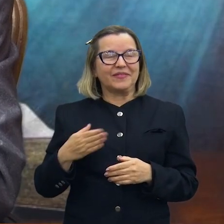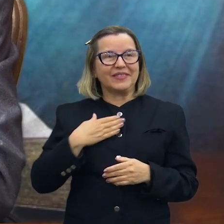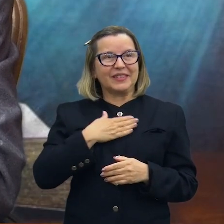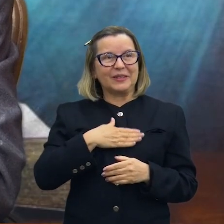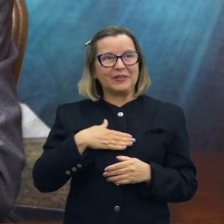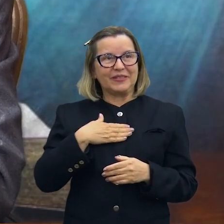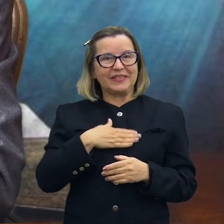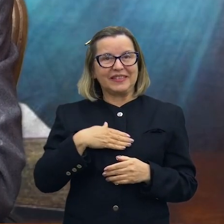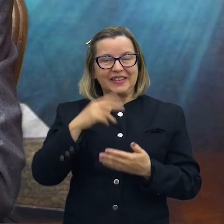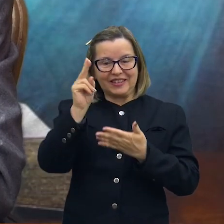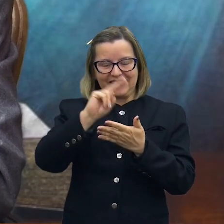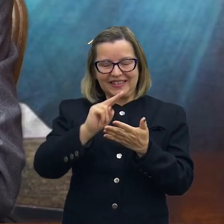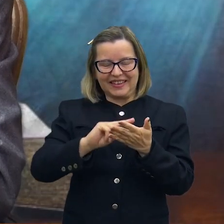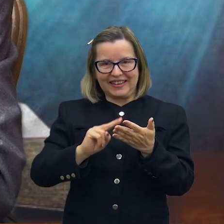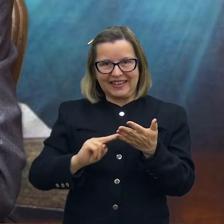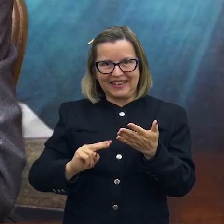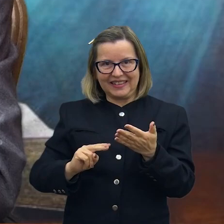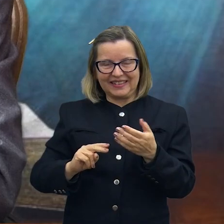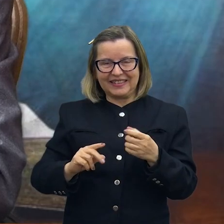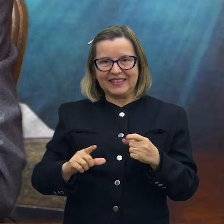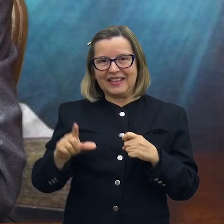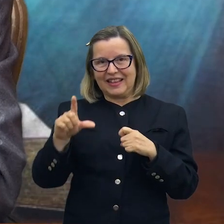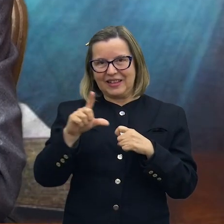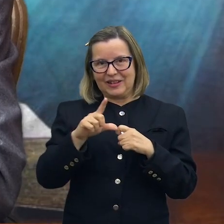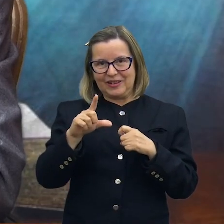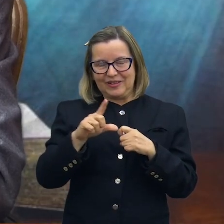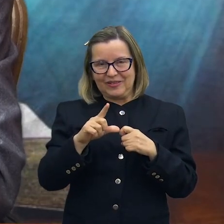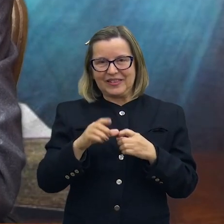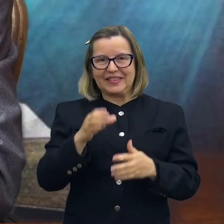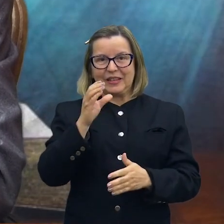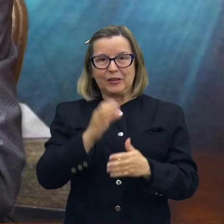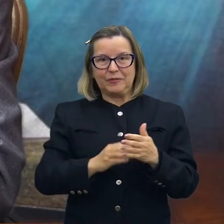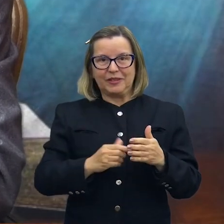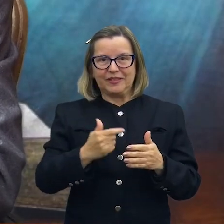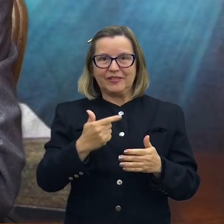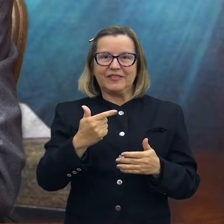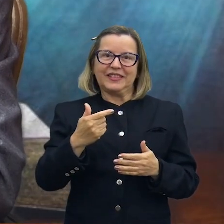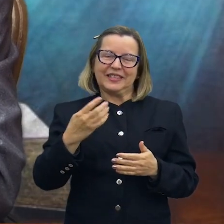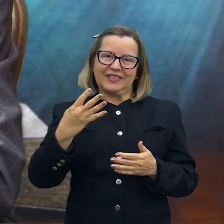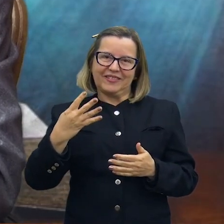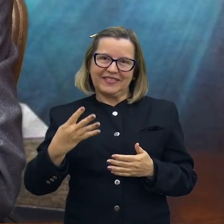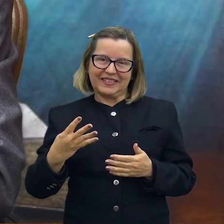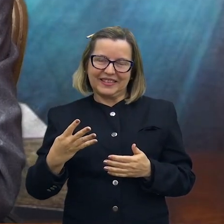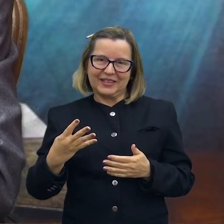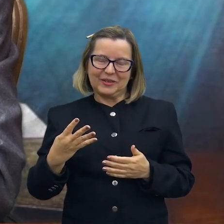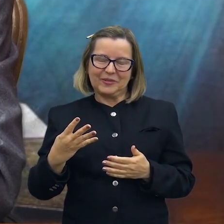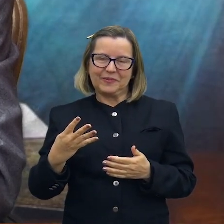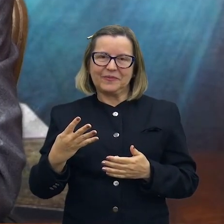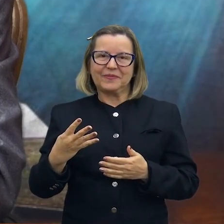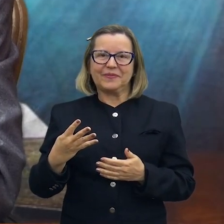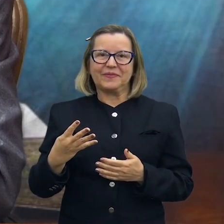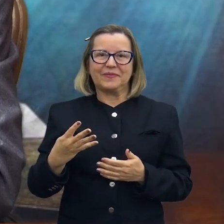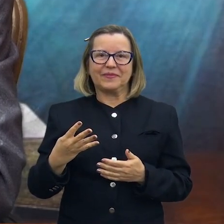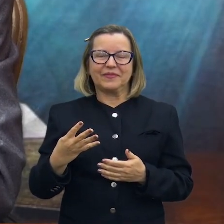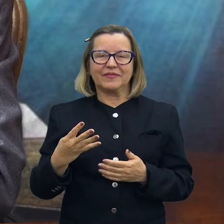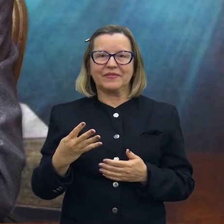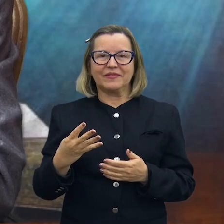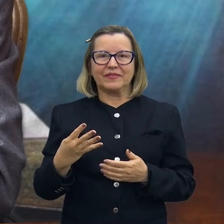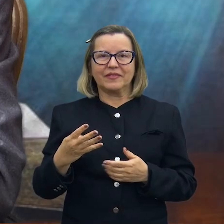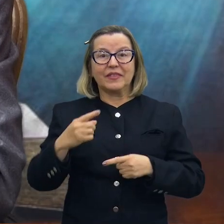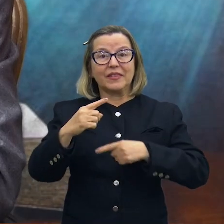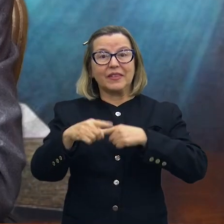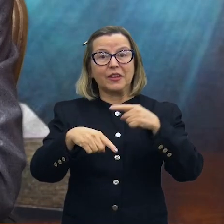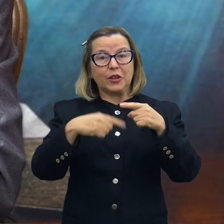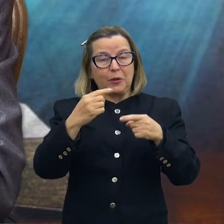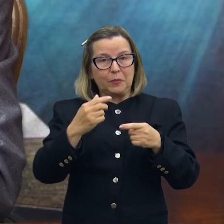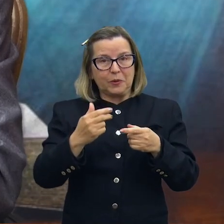de ler para vocês Lucas no capítulo 24, logo